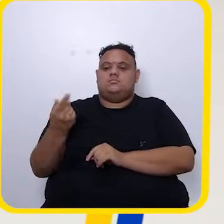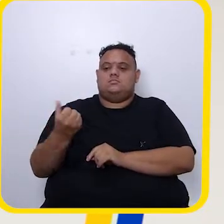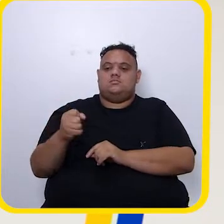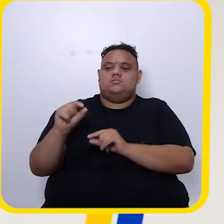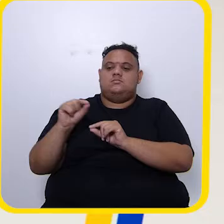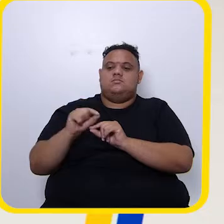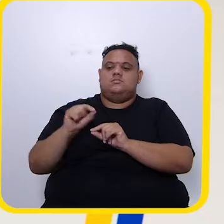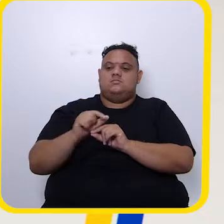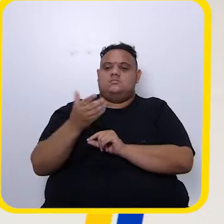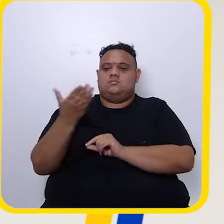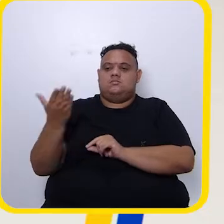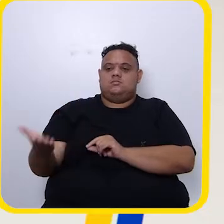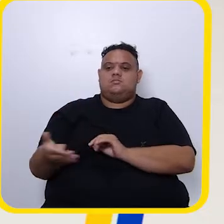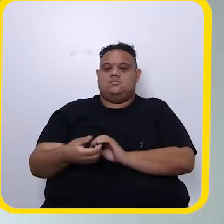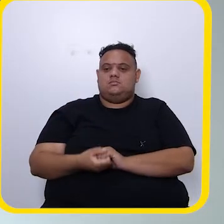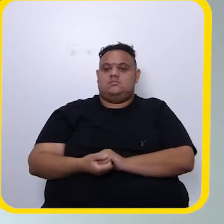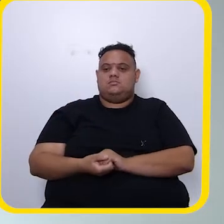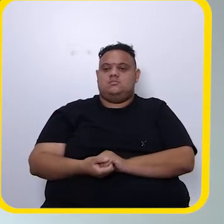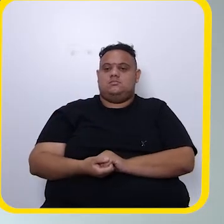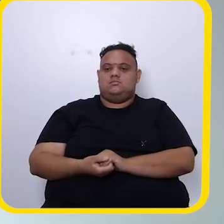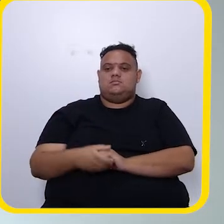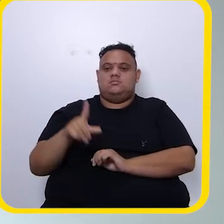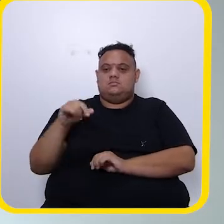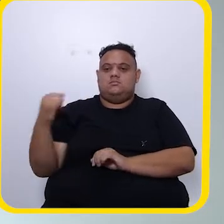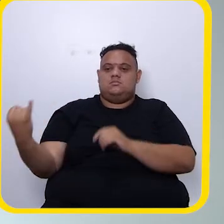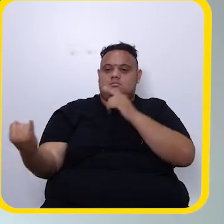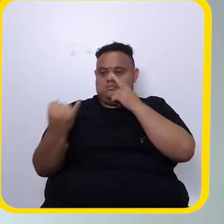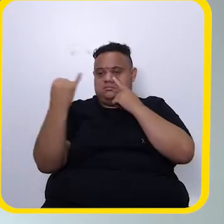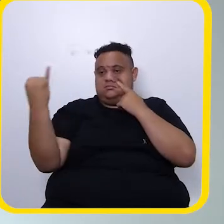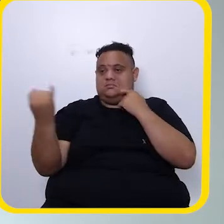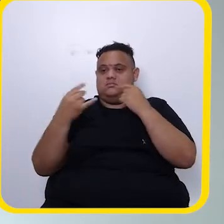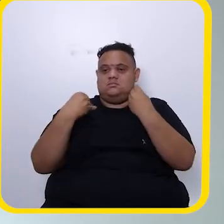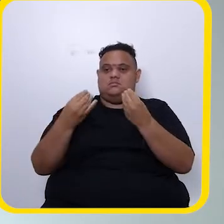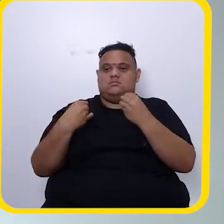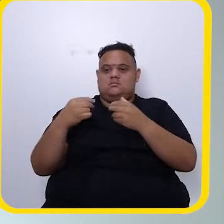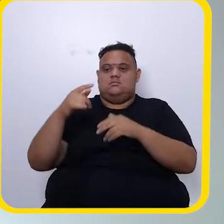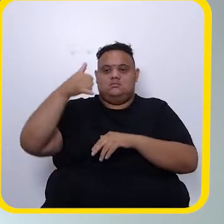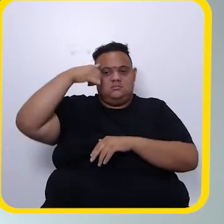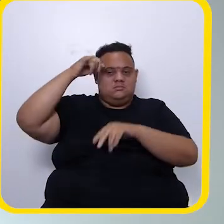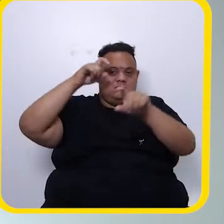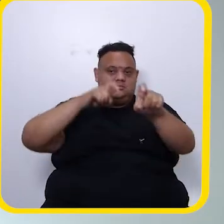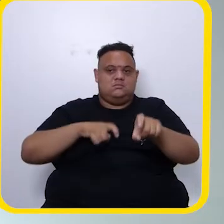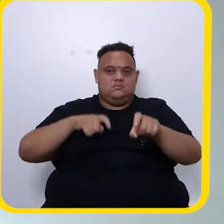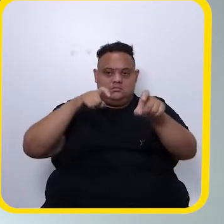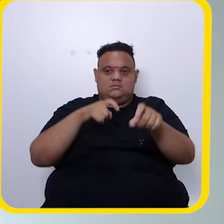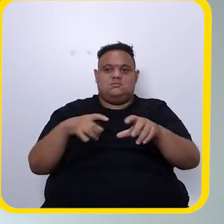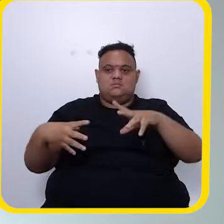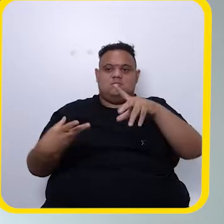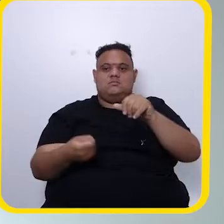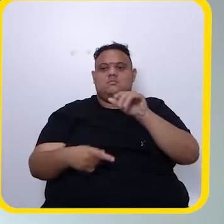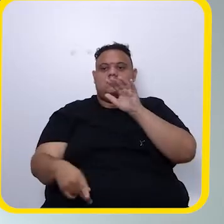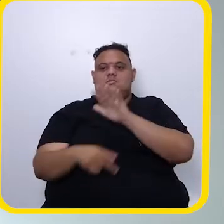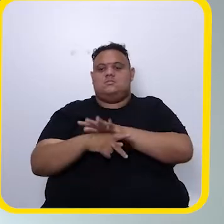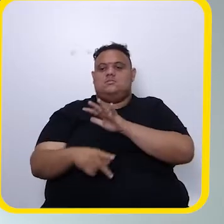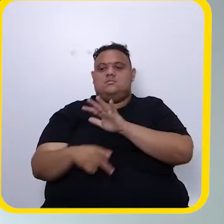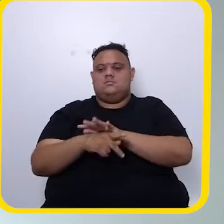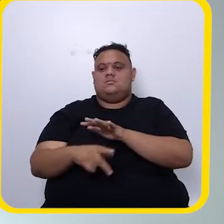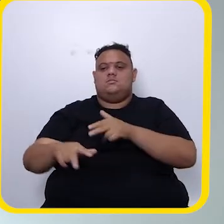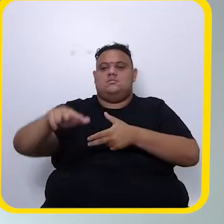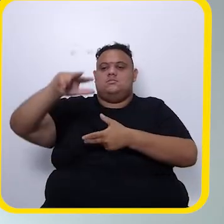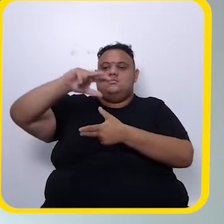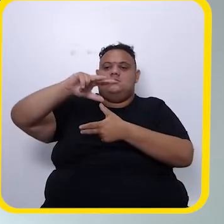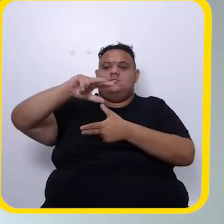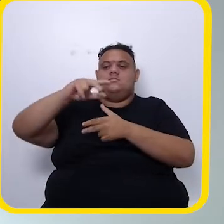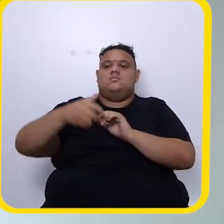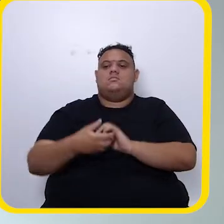Antilhas, né, que forma todo esse mosaico, né, importante, né, para a agropecuária do mundo e do próprio